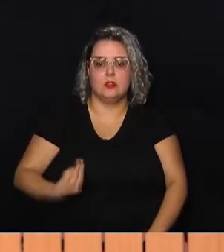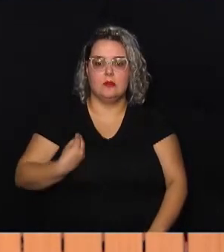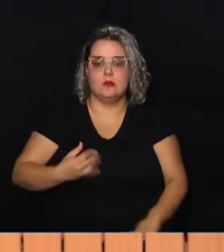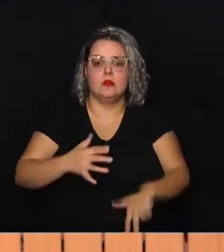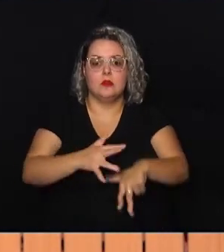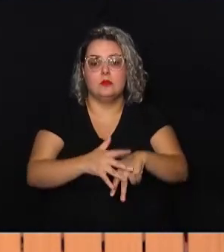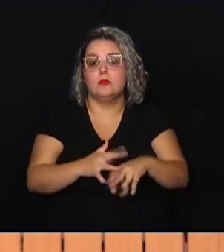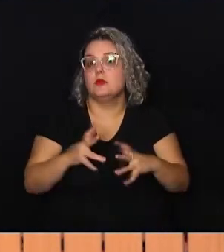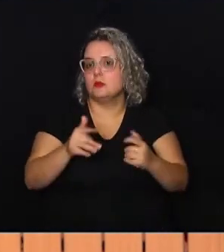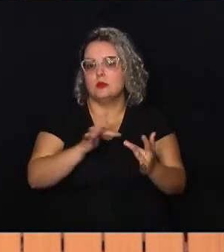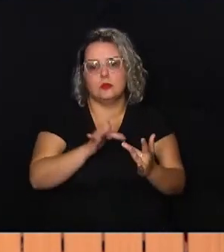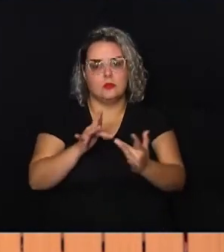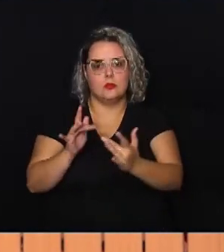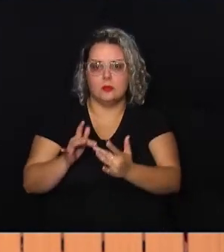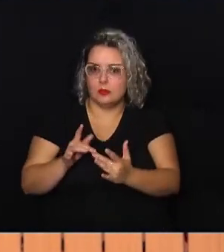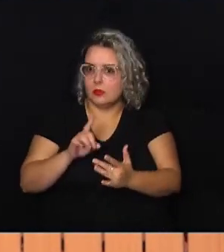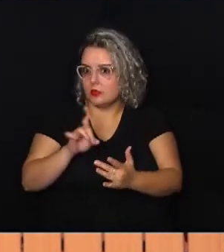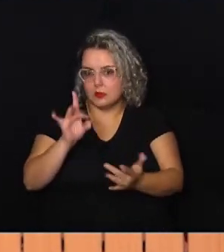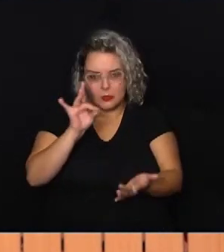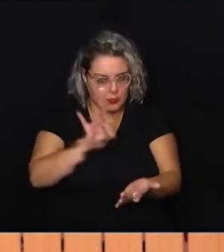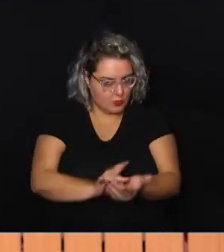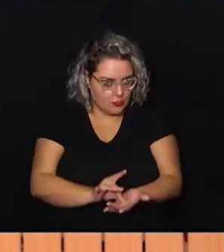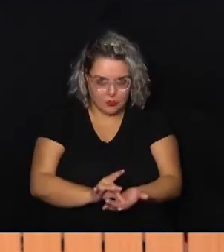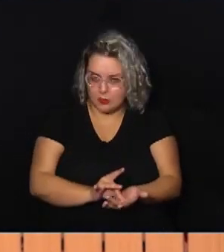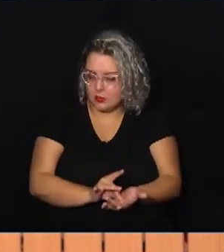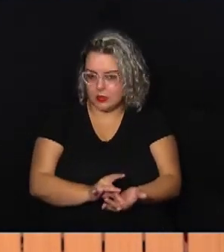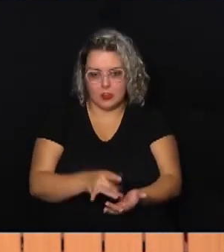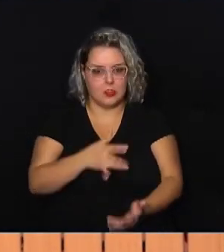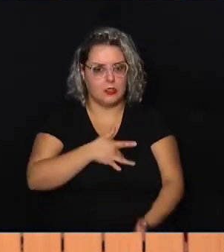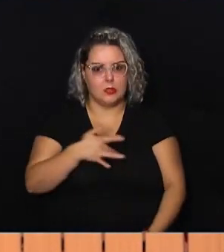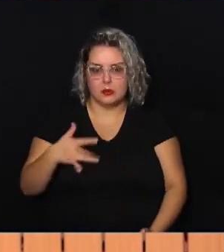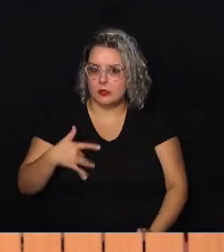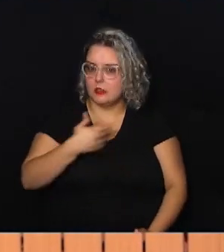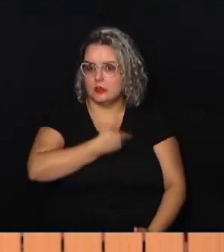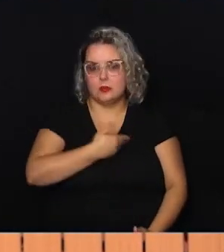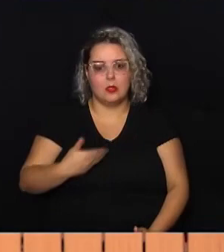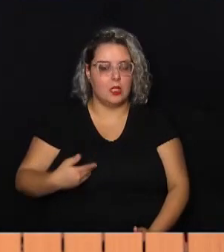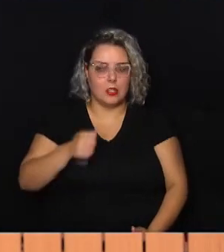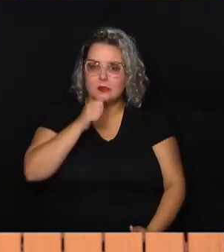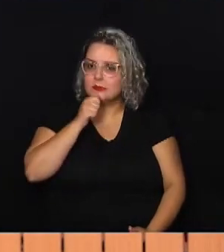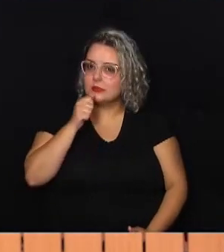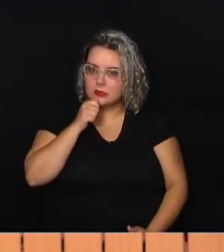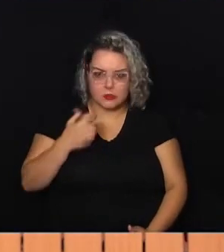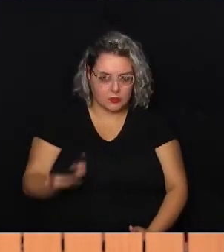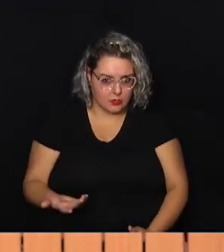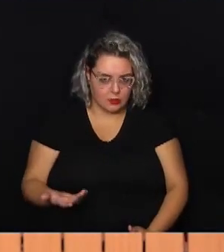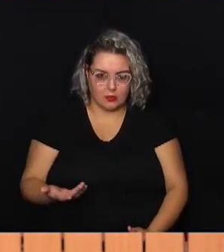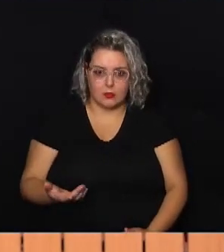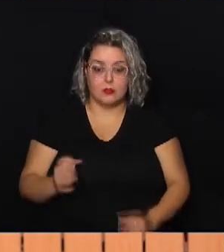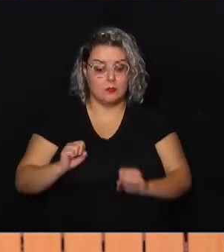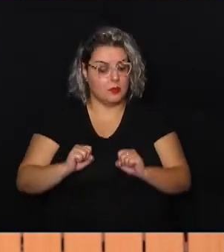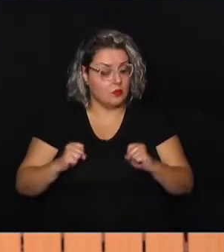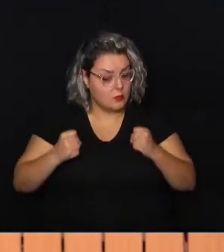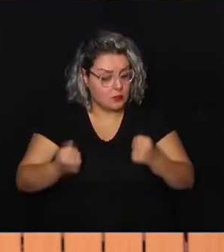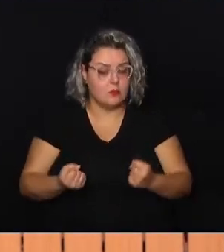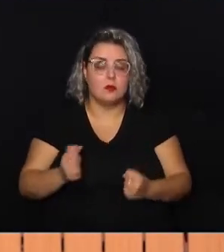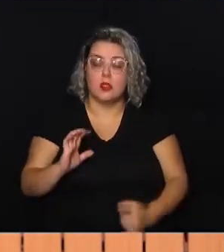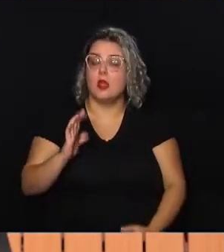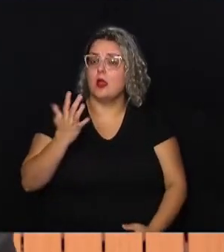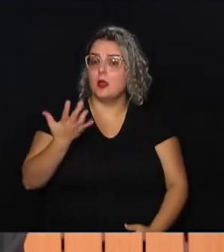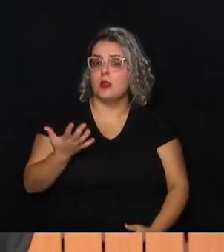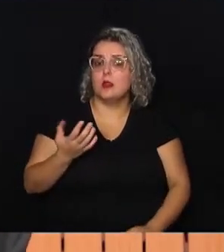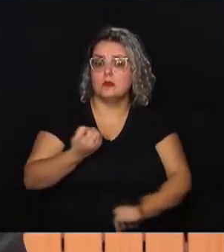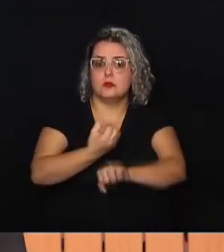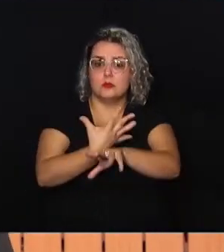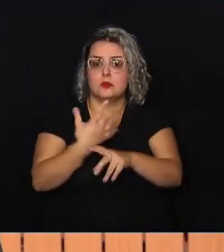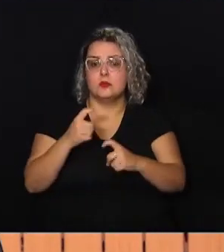tenham contato. Isso não é uma realidade ainda na saúde pública. Está sendo feito um esforço enorme em termos de